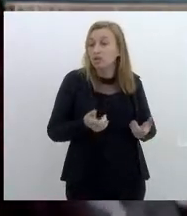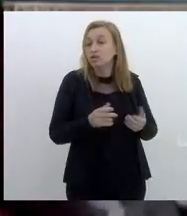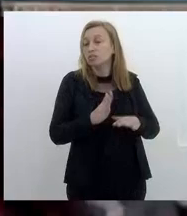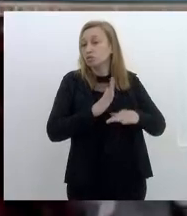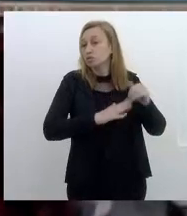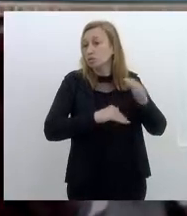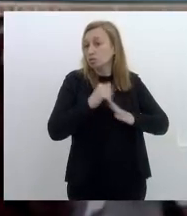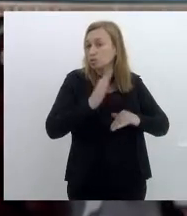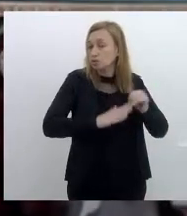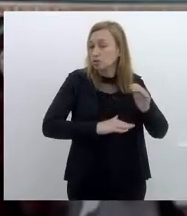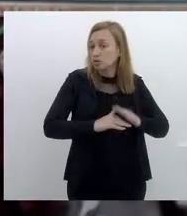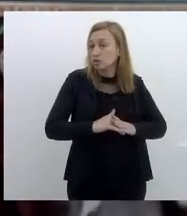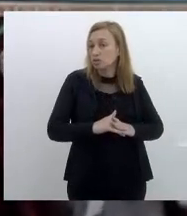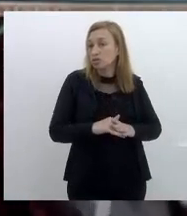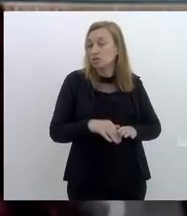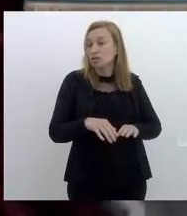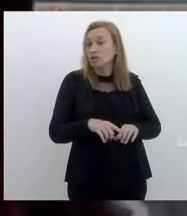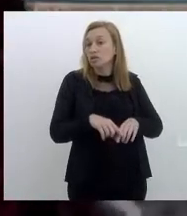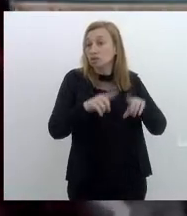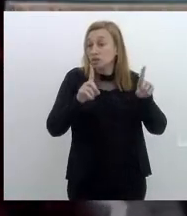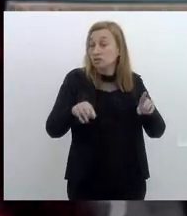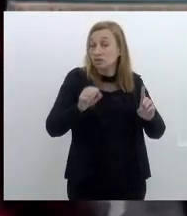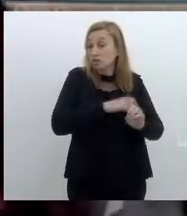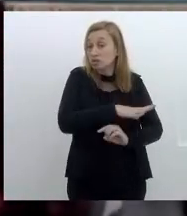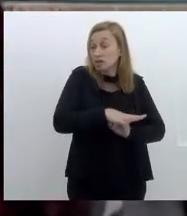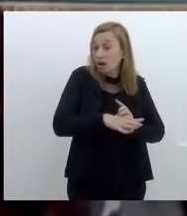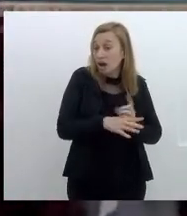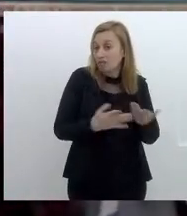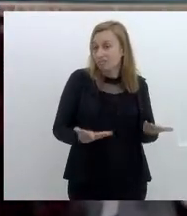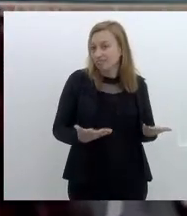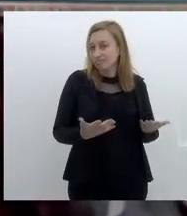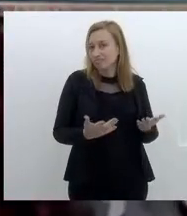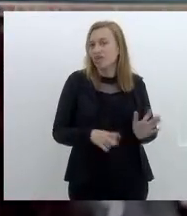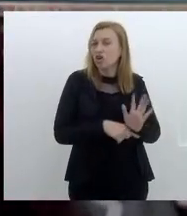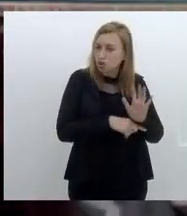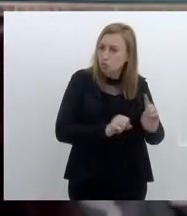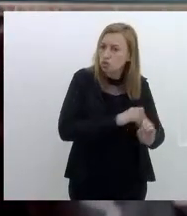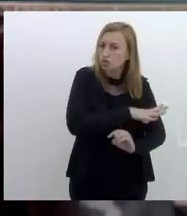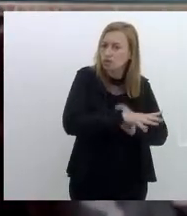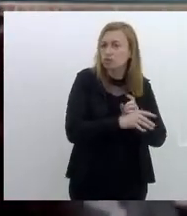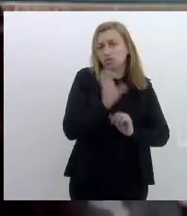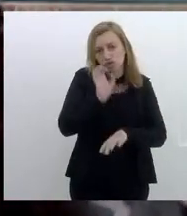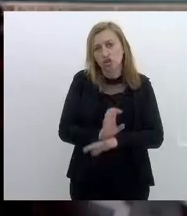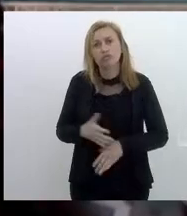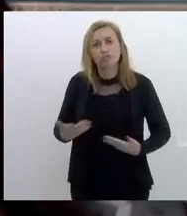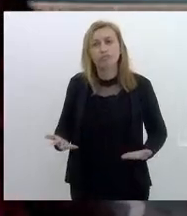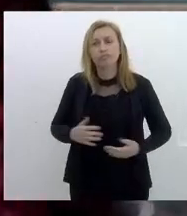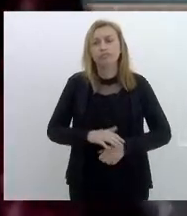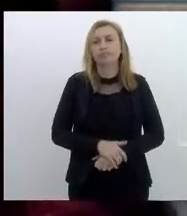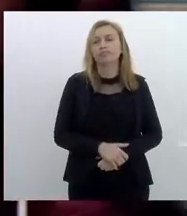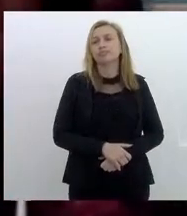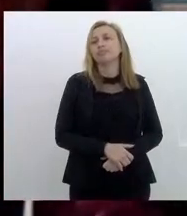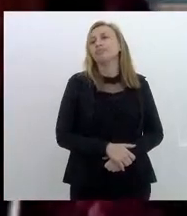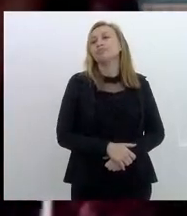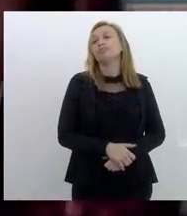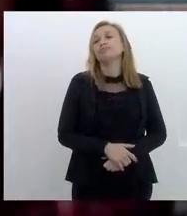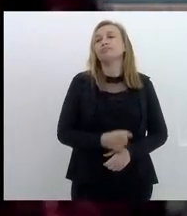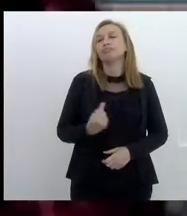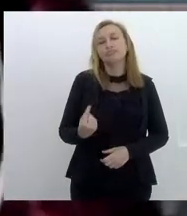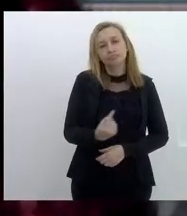os e mais as profissionais de serviço social da assistência social do Estado é